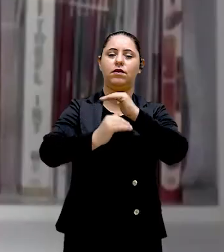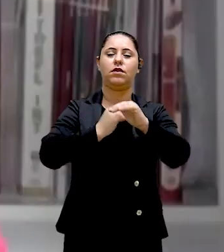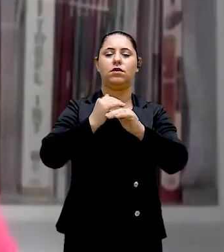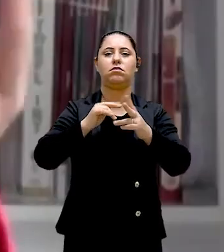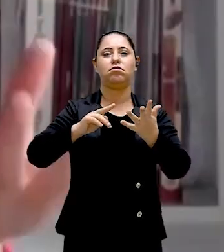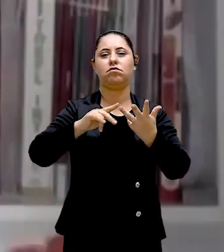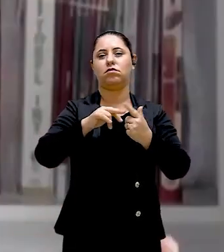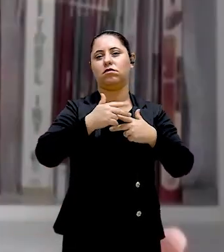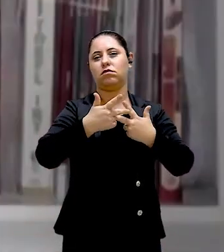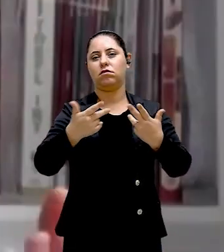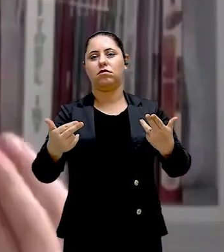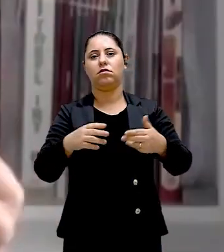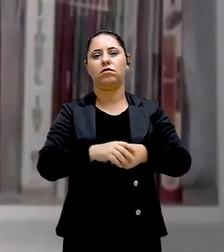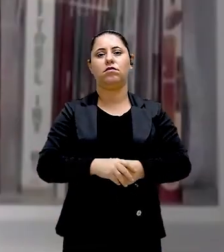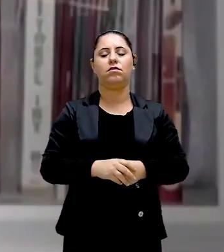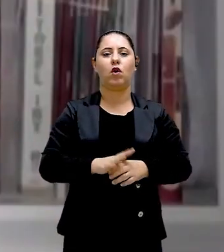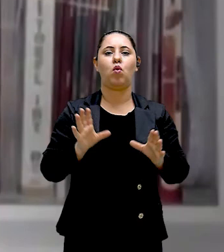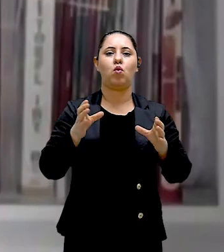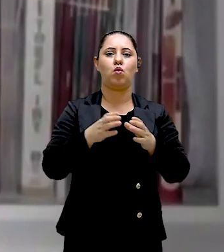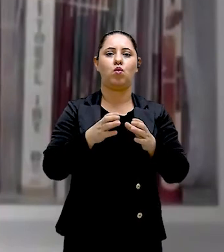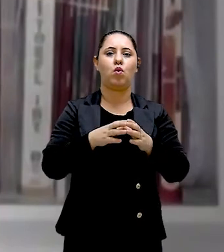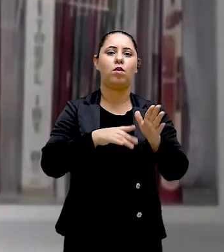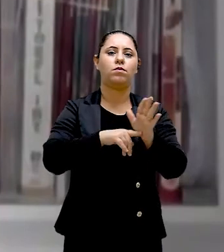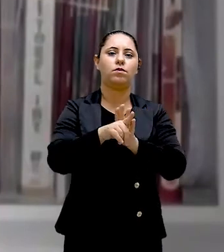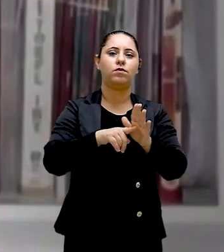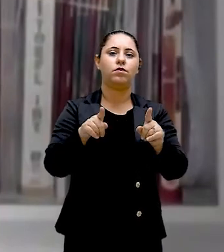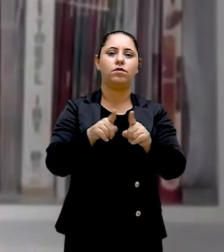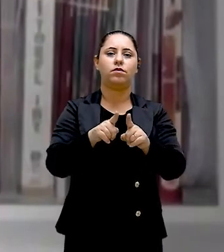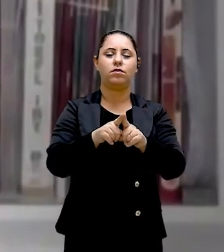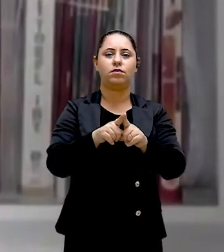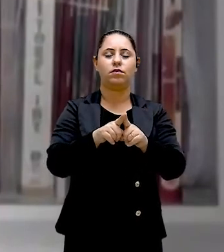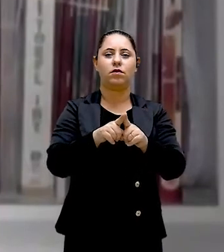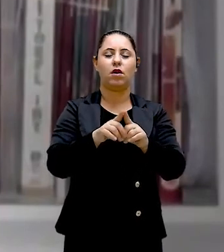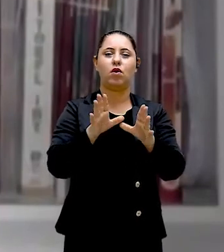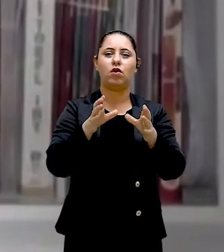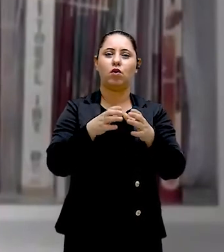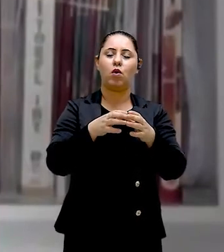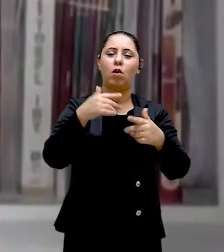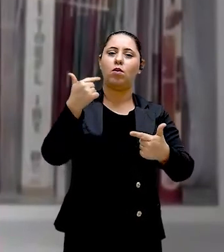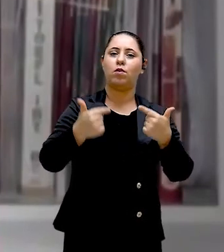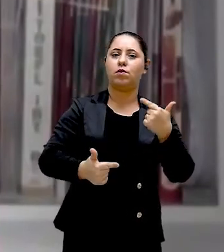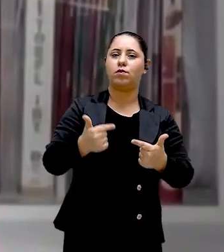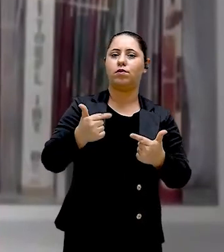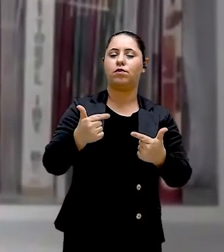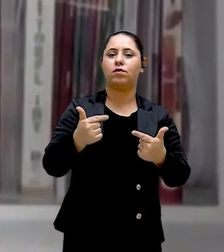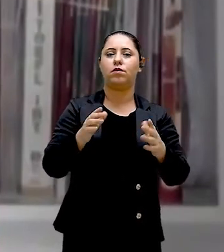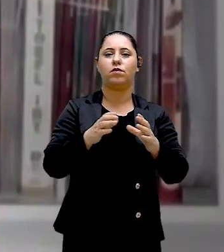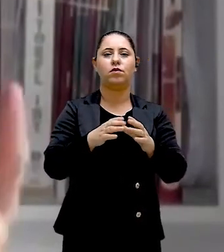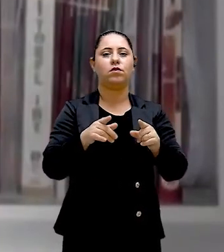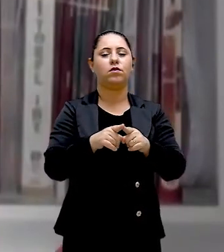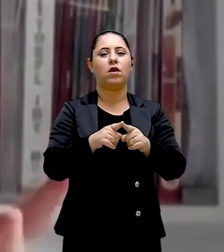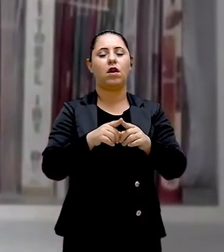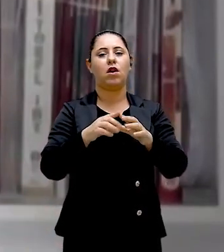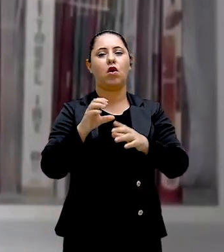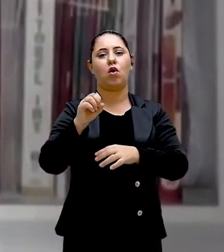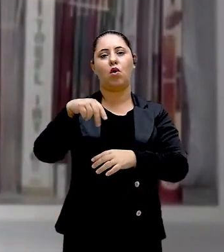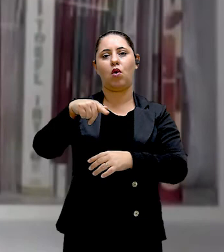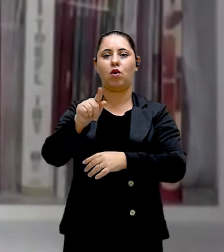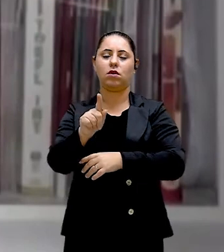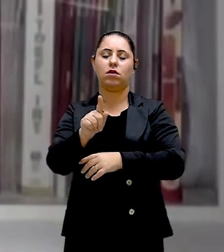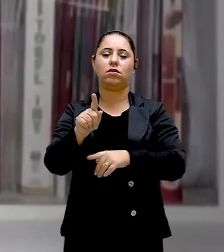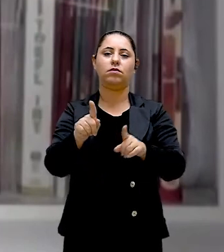tanto grupos de pesquisa que trabalham nesse assunto, grupos políticos com motivações ONGs que promovem